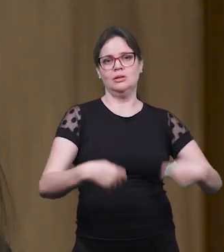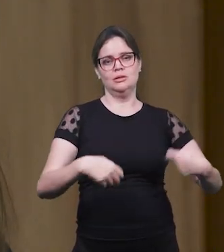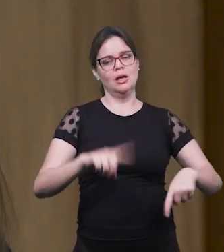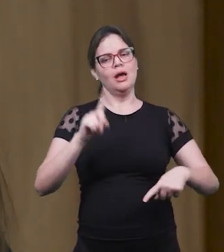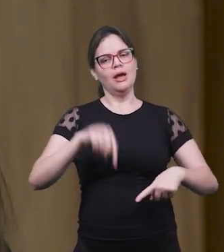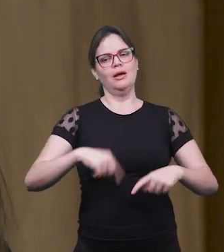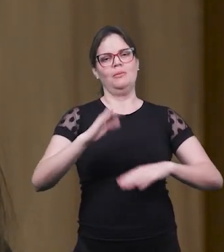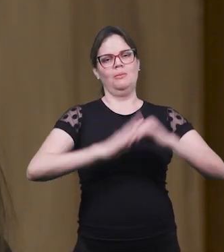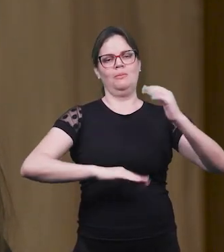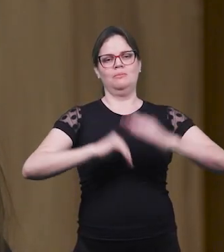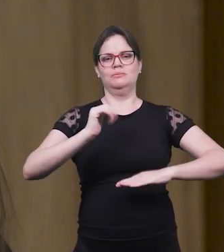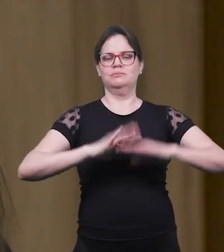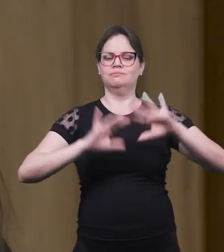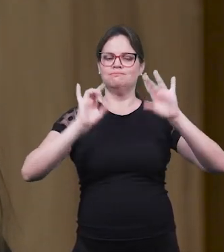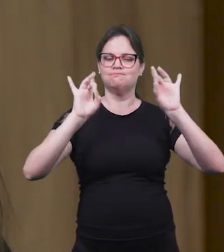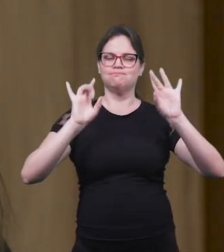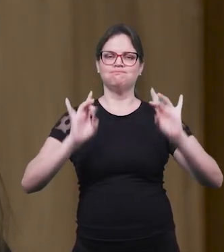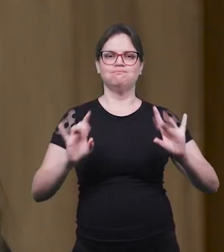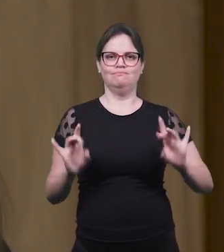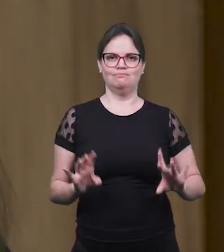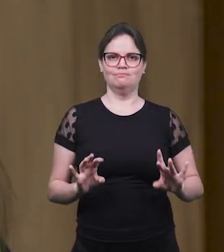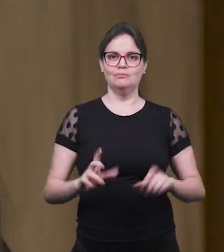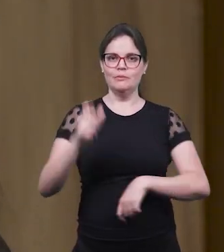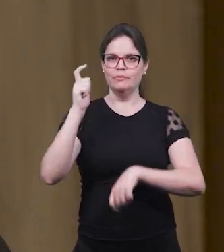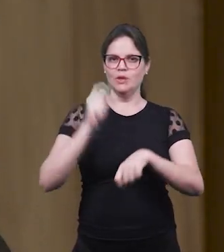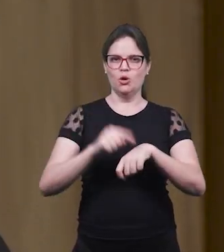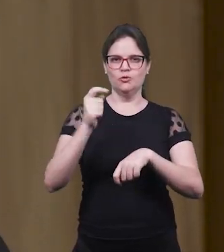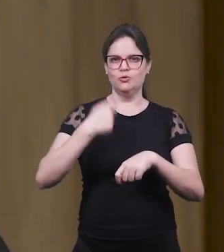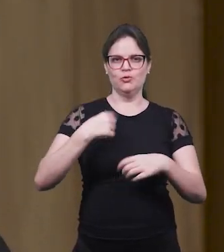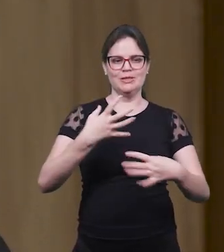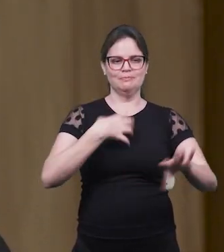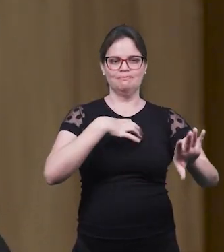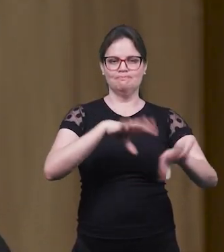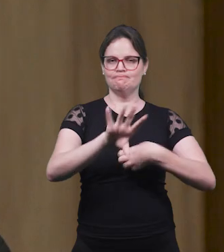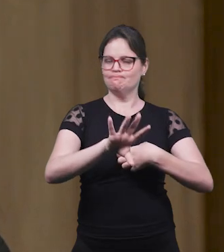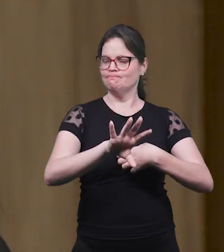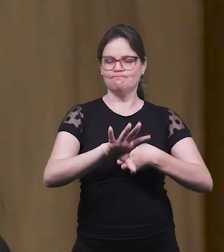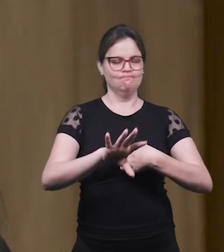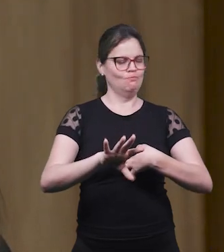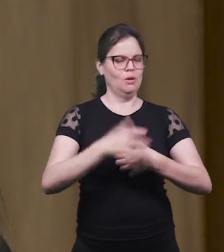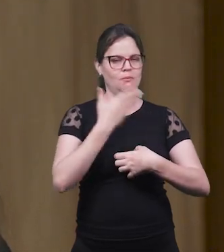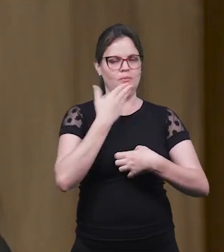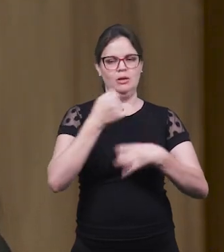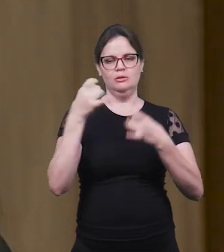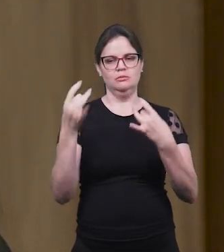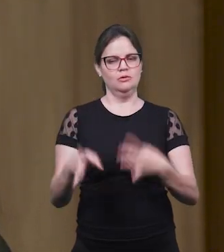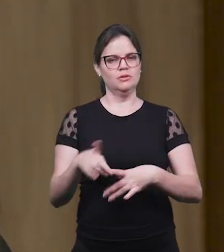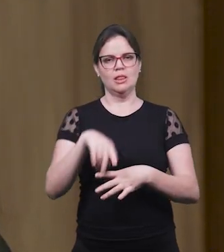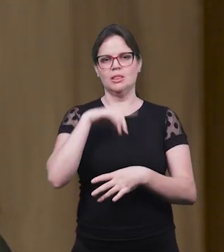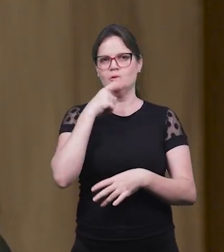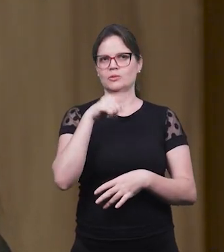muito especial, né? Então, naquele momento, se você não tem uma aptidão, você não consegue.